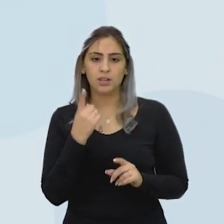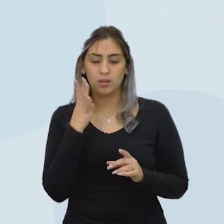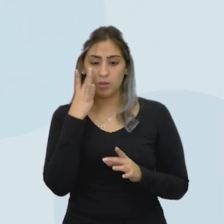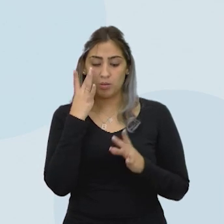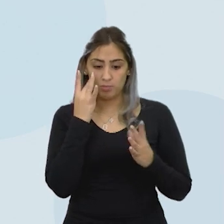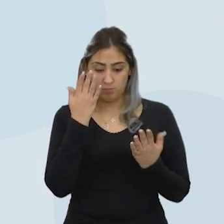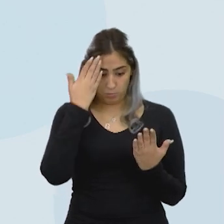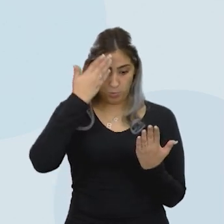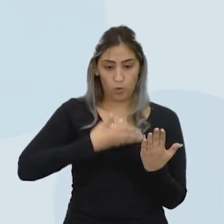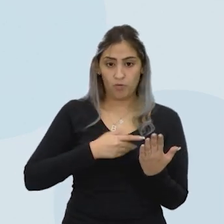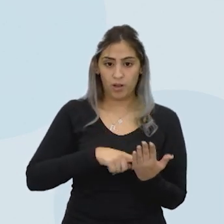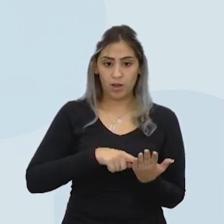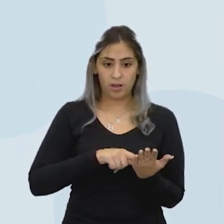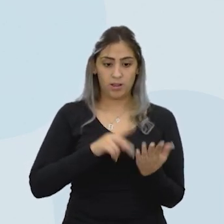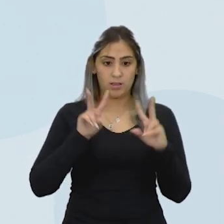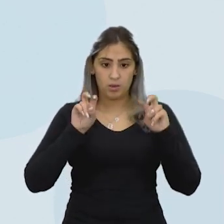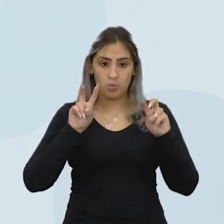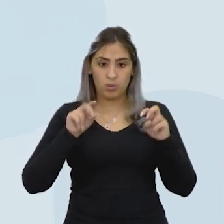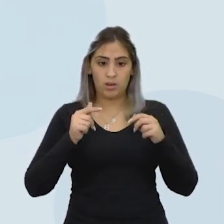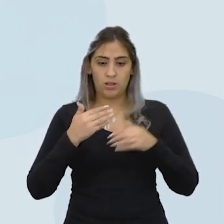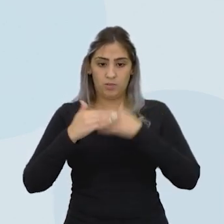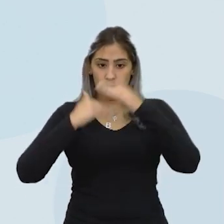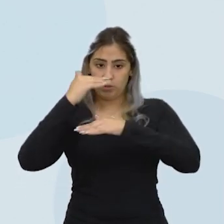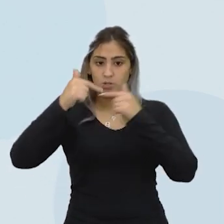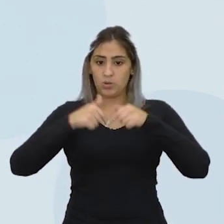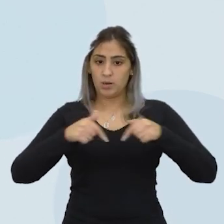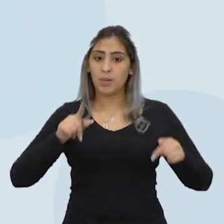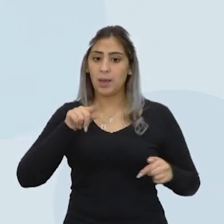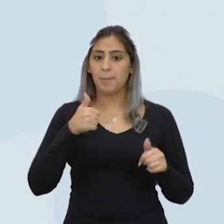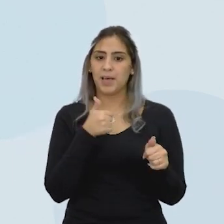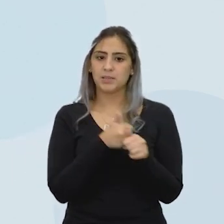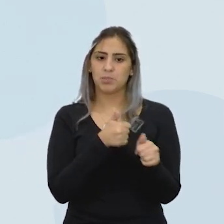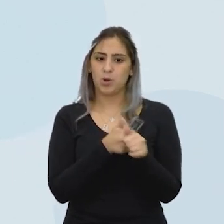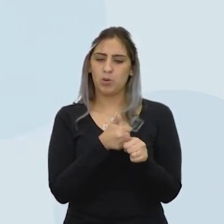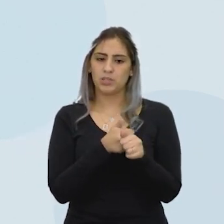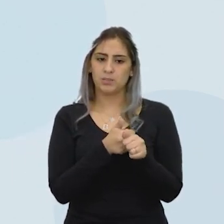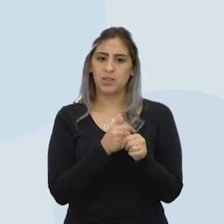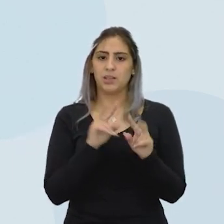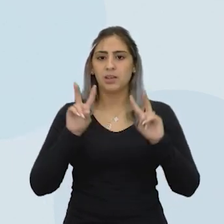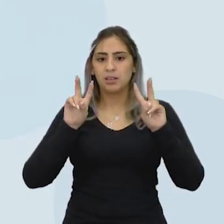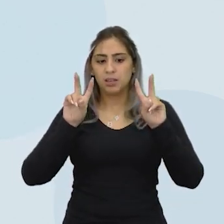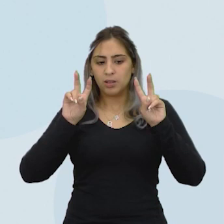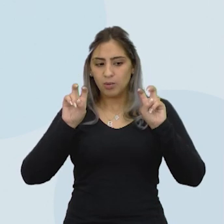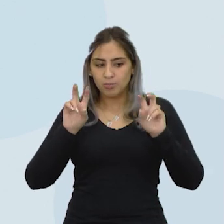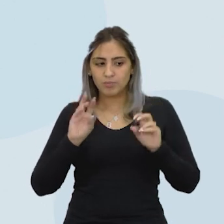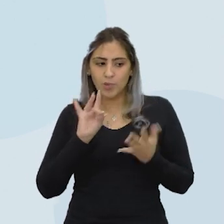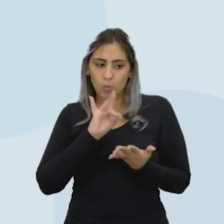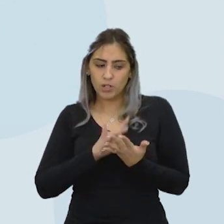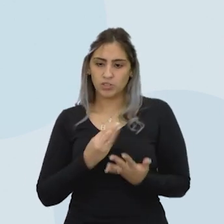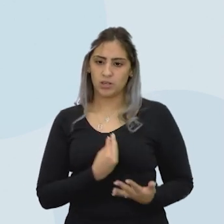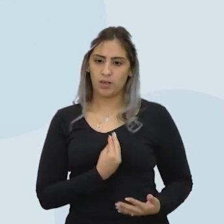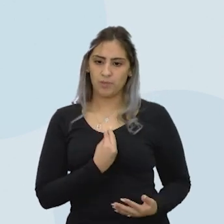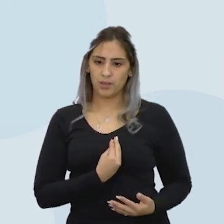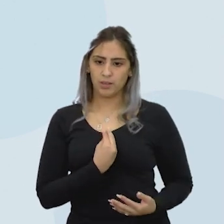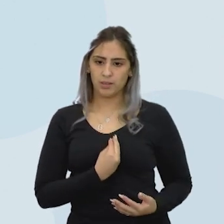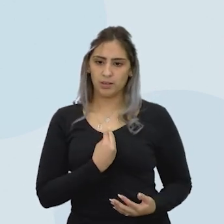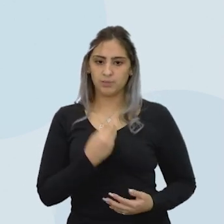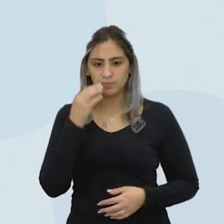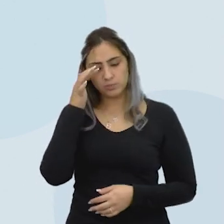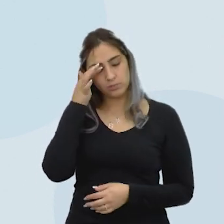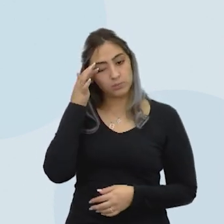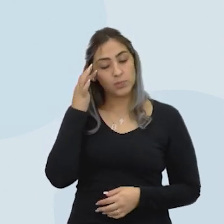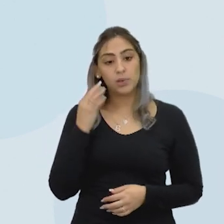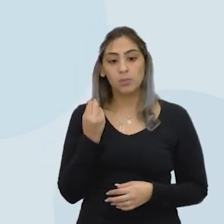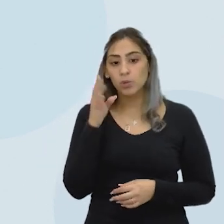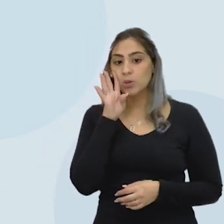que a teoria da evolução química ela era aquela que chegava mais próximo então da origem da vida, né? Então Legal. vai ser super bacana aí